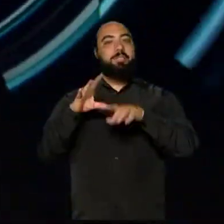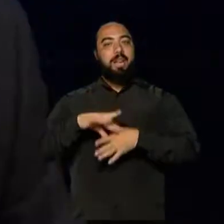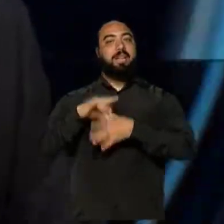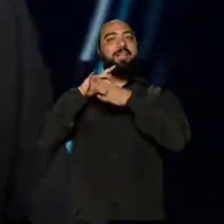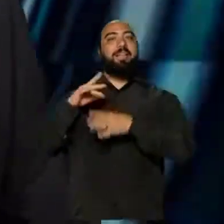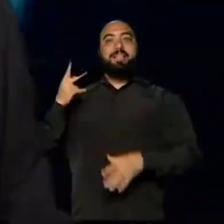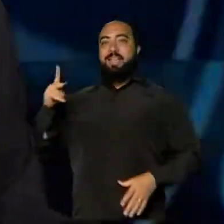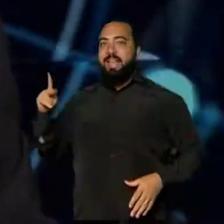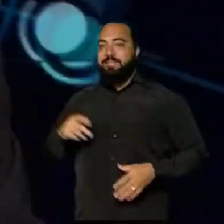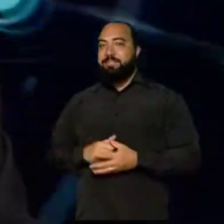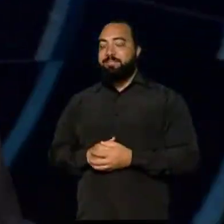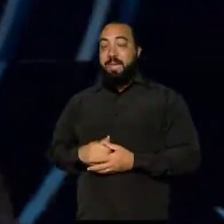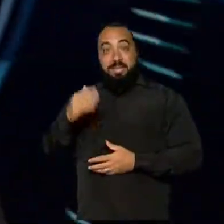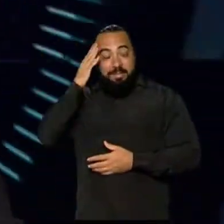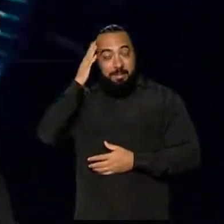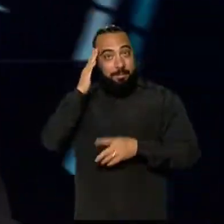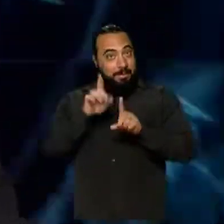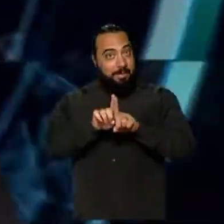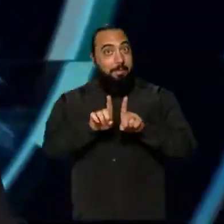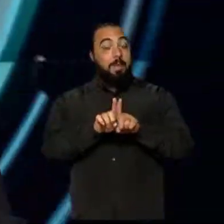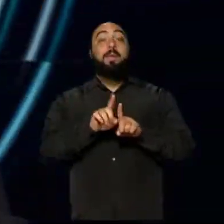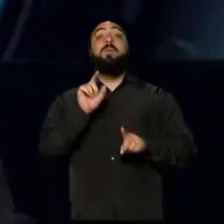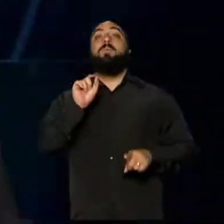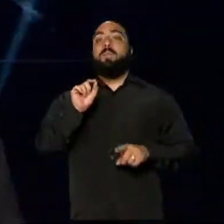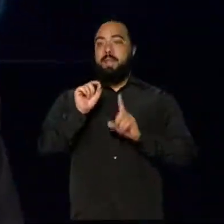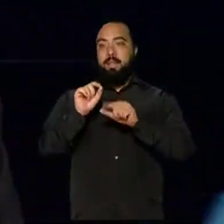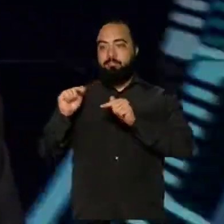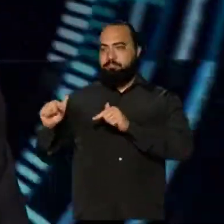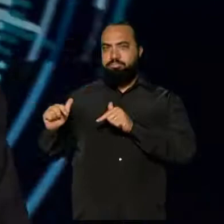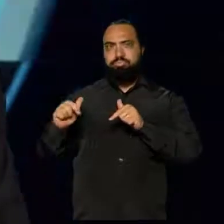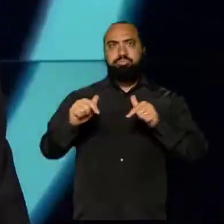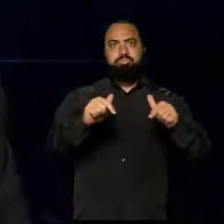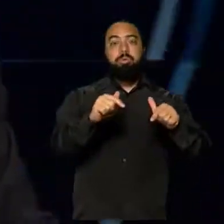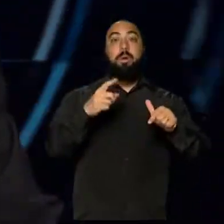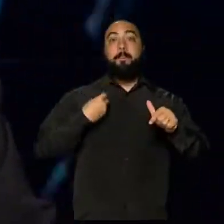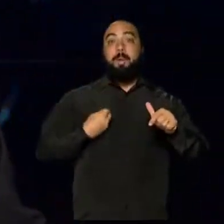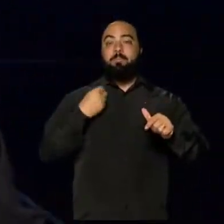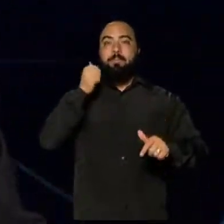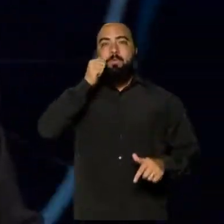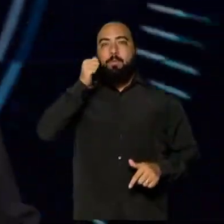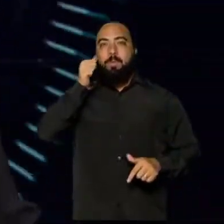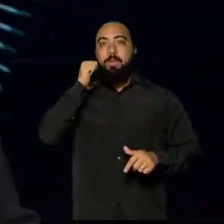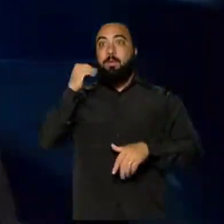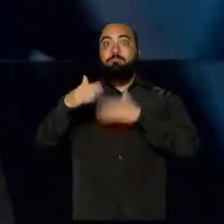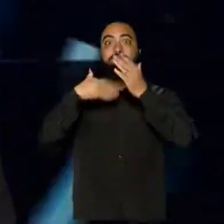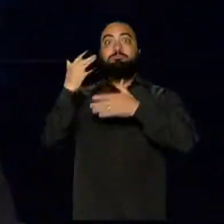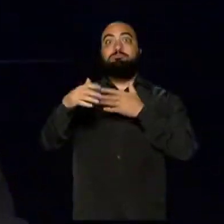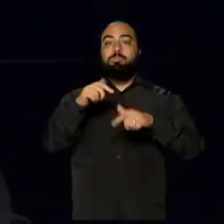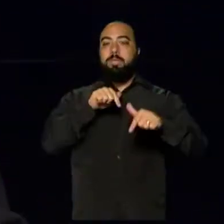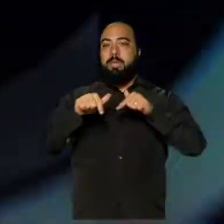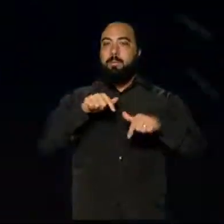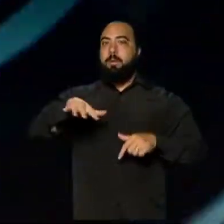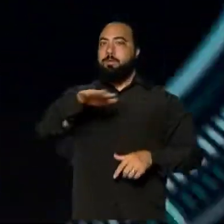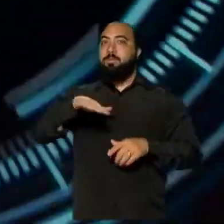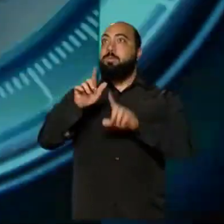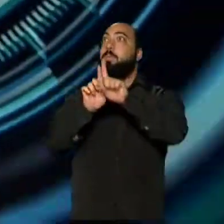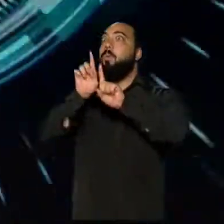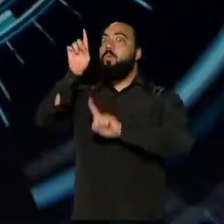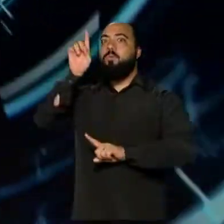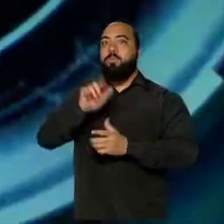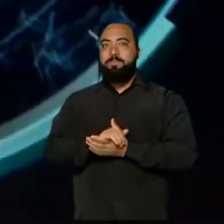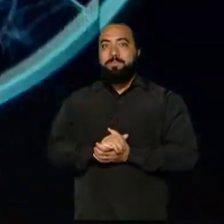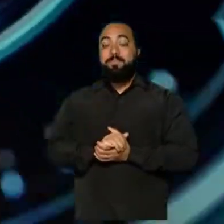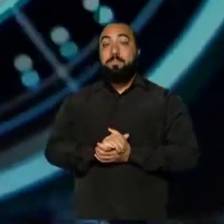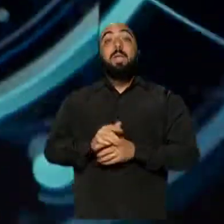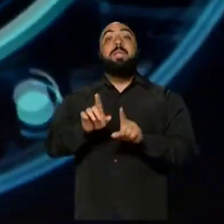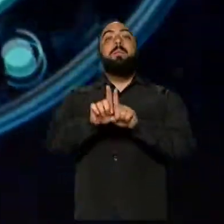elas. Vamos saber também sobre os avanços da participação feminina em carreiras ligadas ao espaço. Você vai